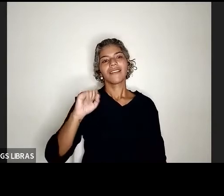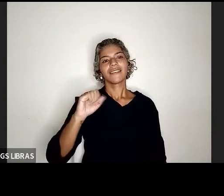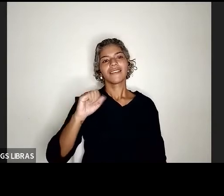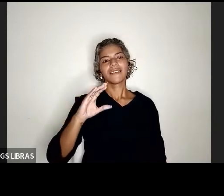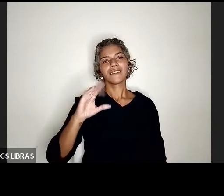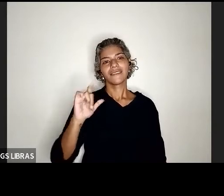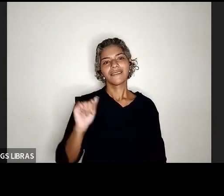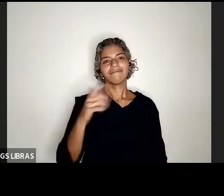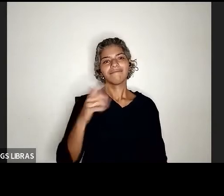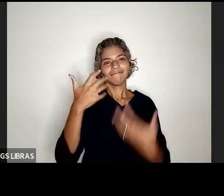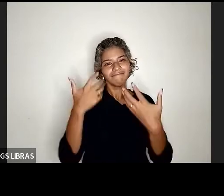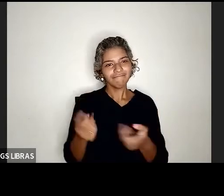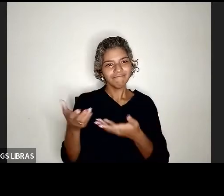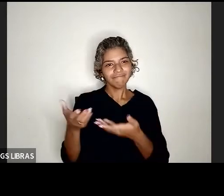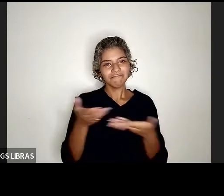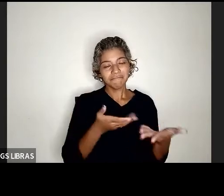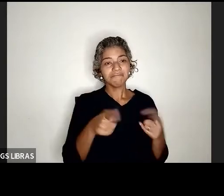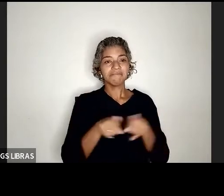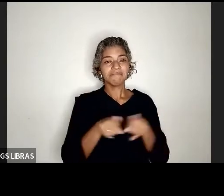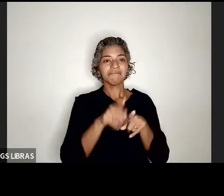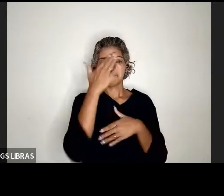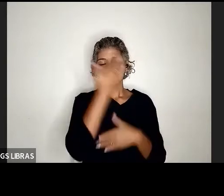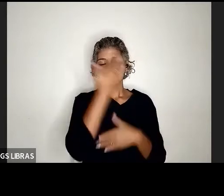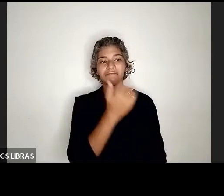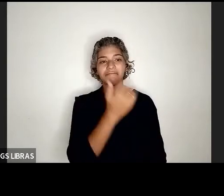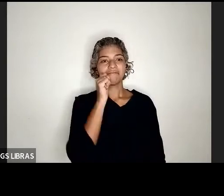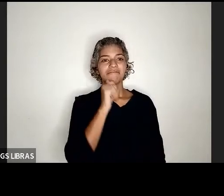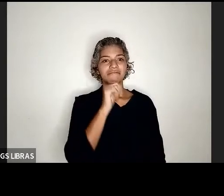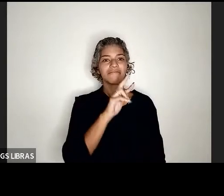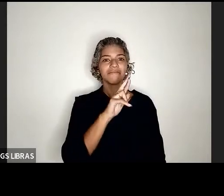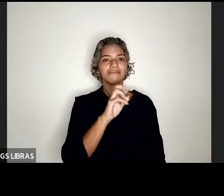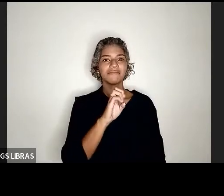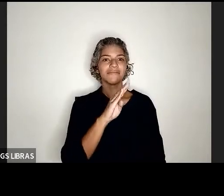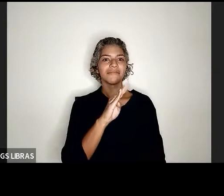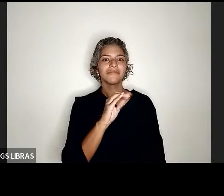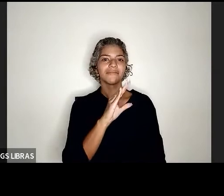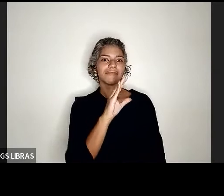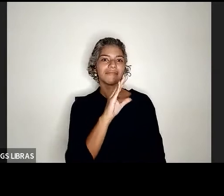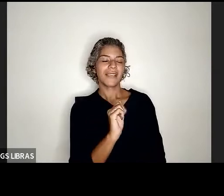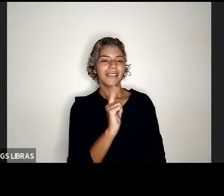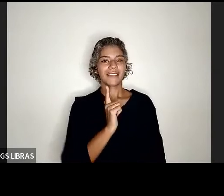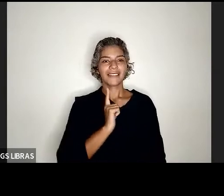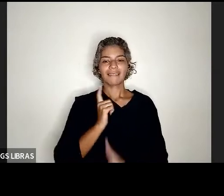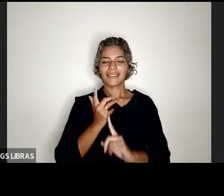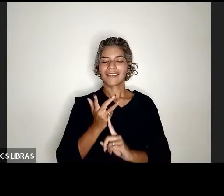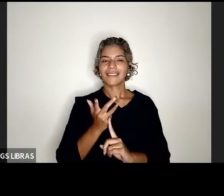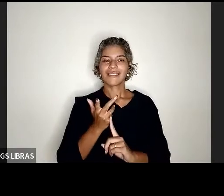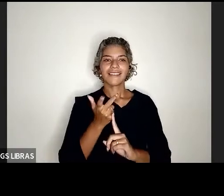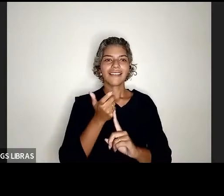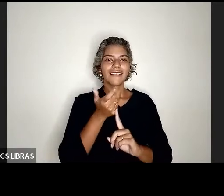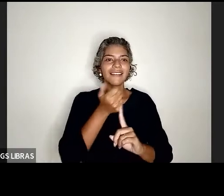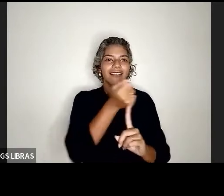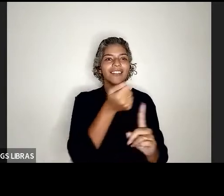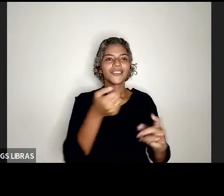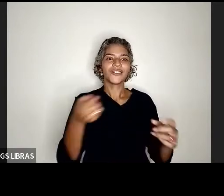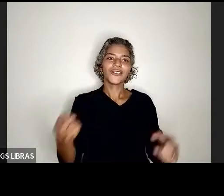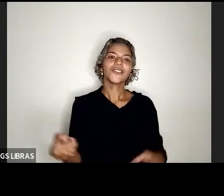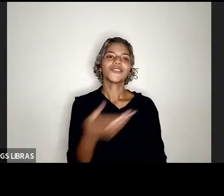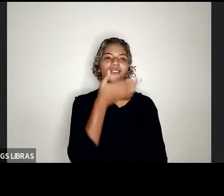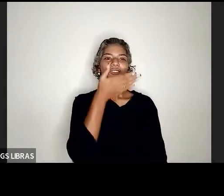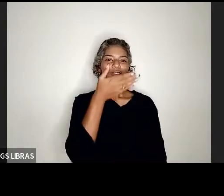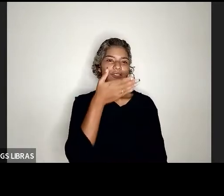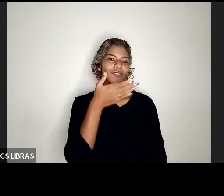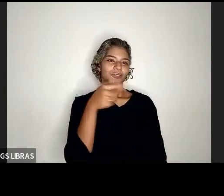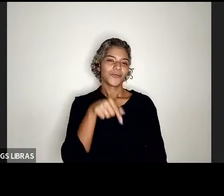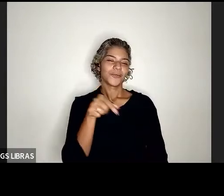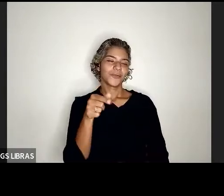e agradecer a Rebeca também para brilhantar com arte, né, esse nosso debate. É